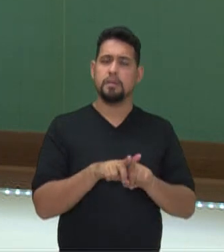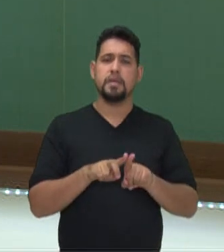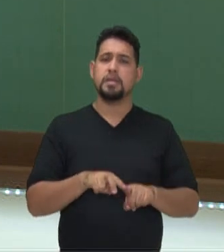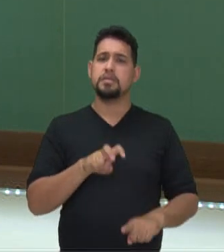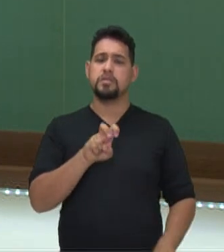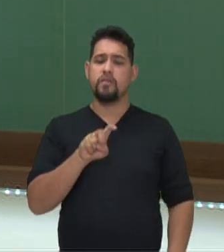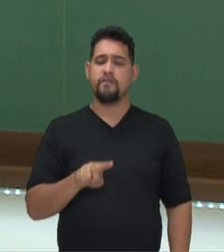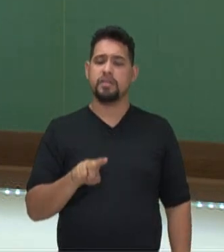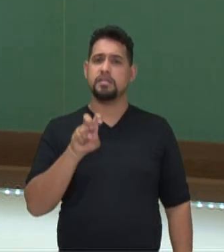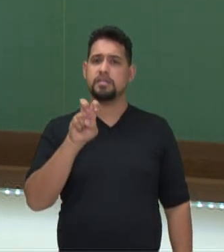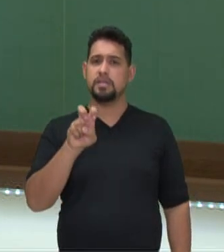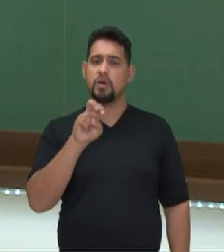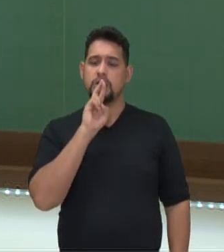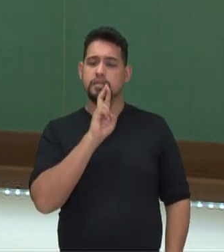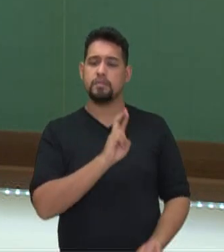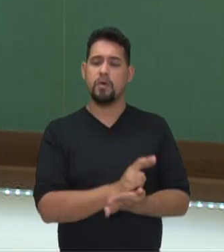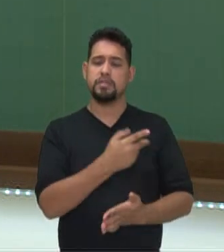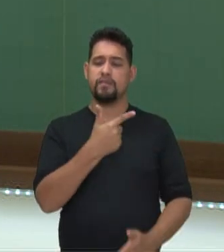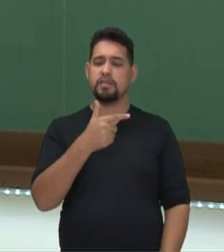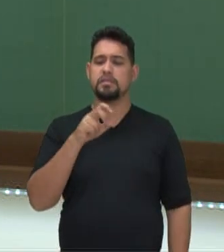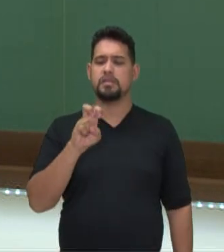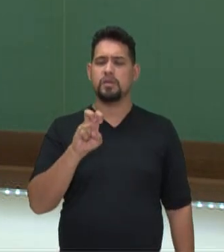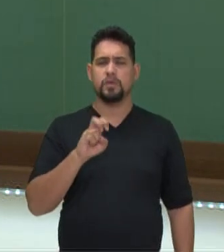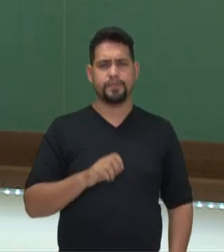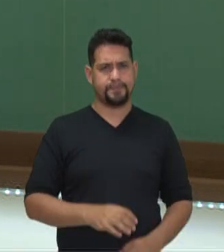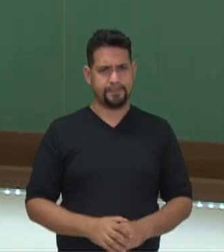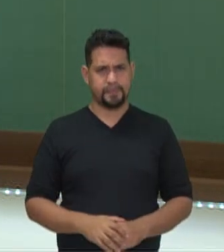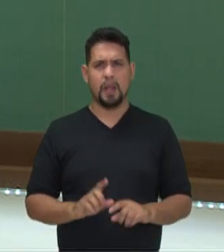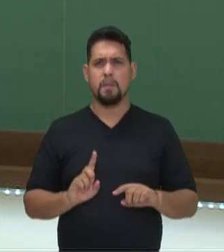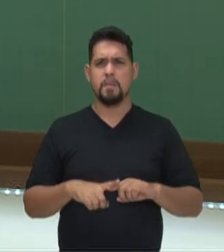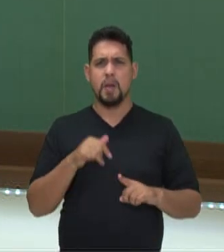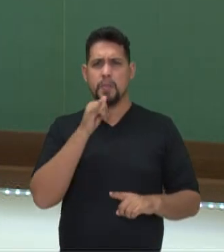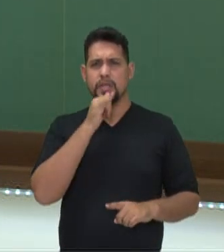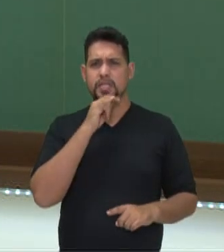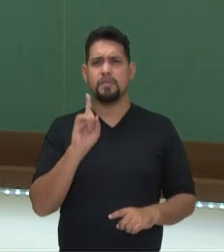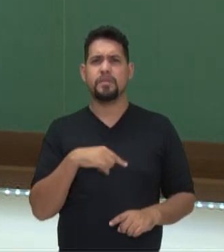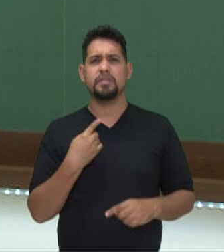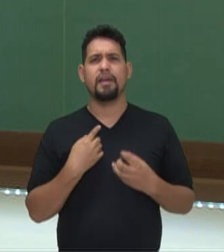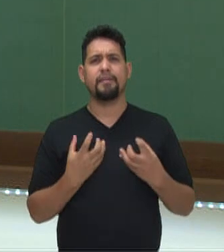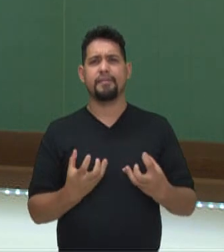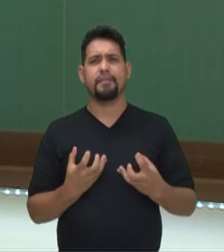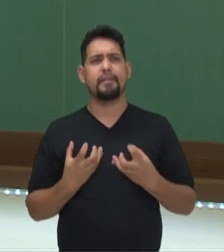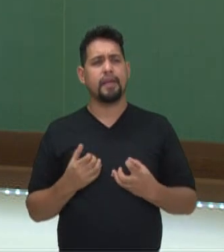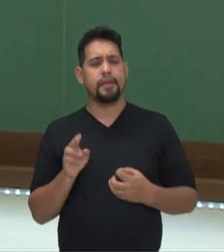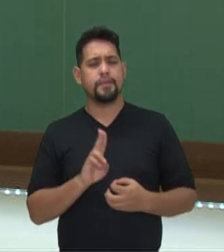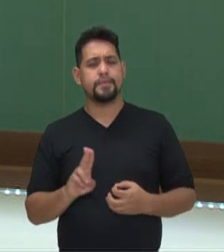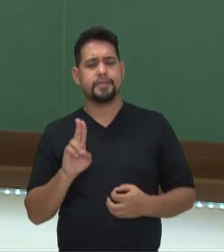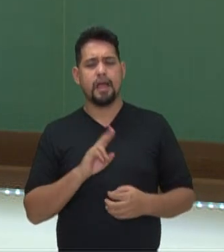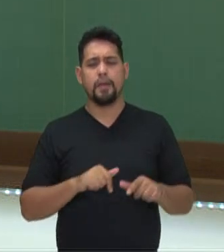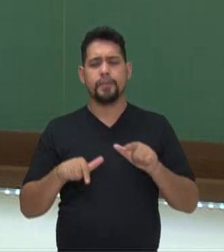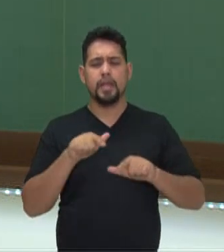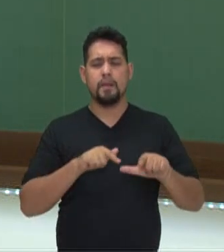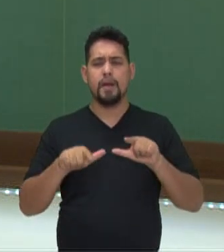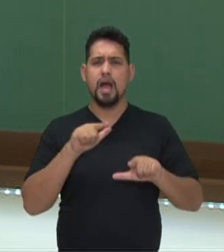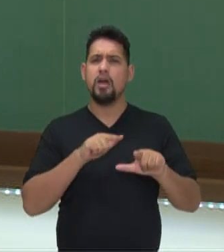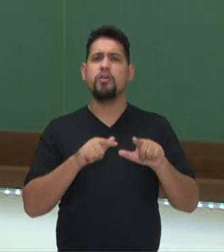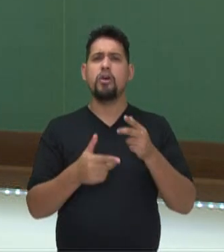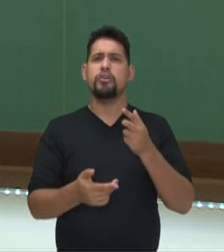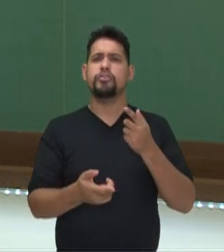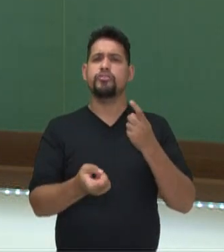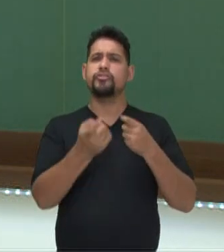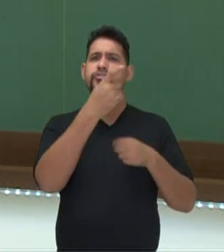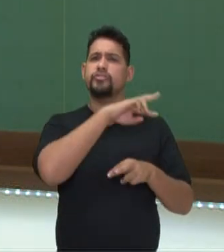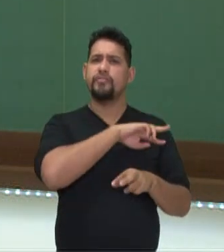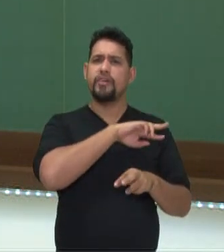5 vezes 5, que é 25. E se nós quiséssemos saber a operação inversa, ou